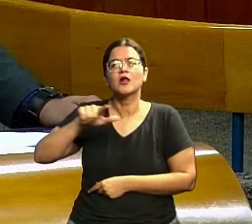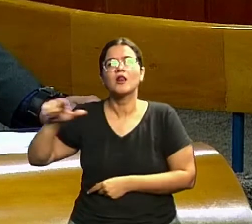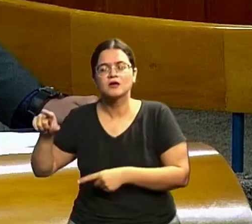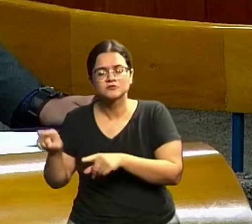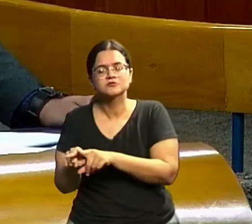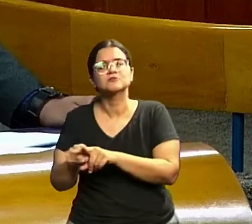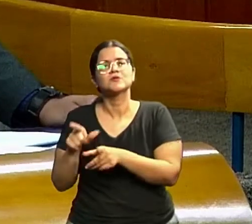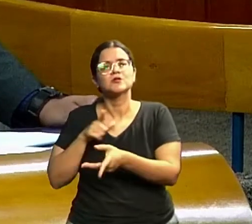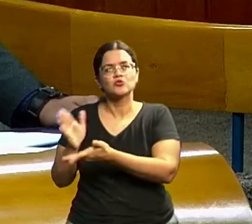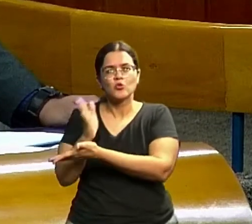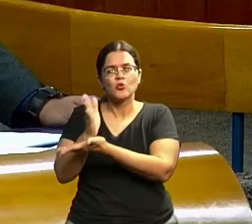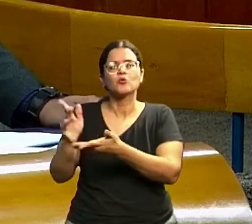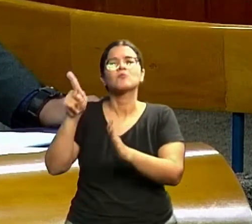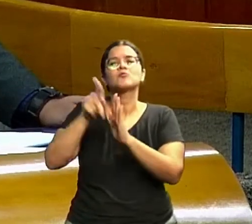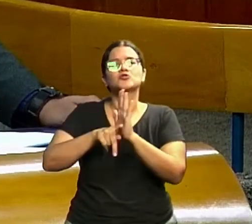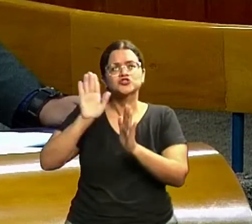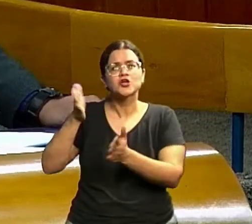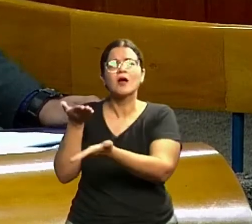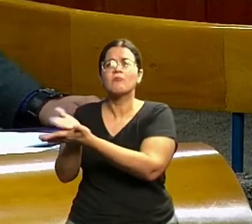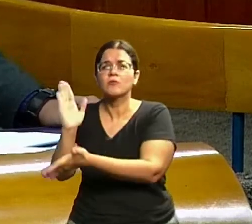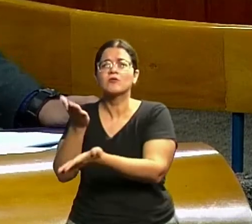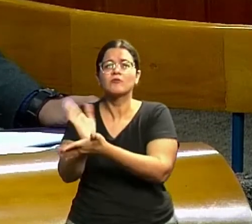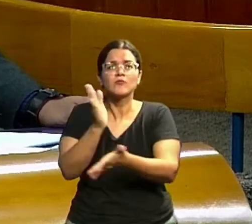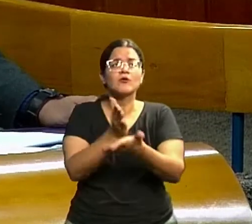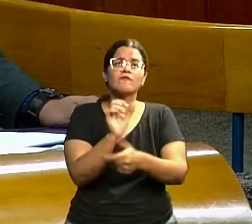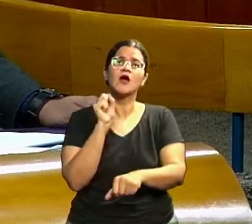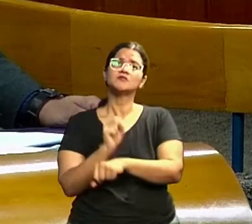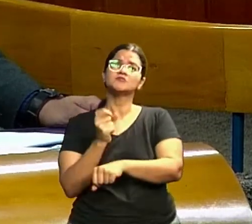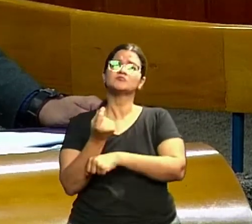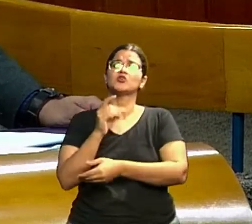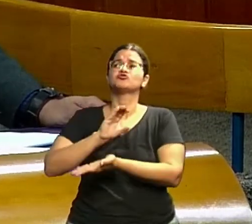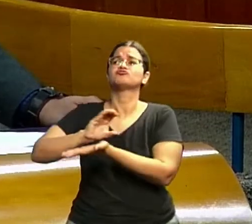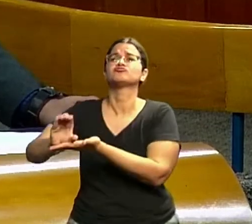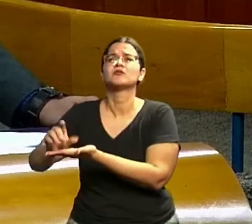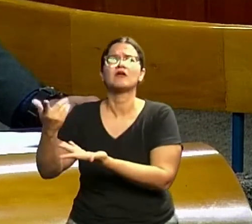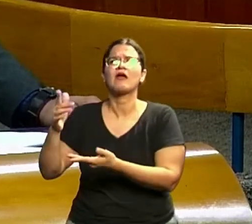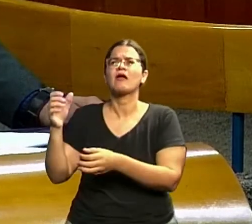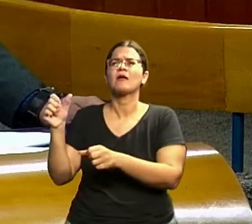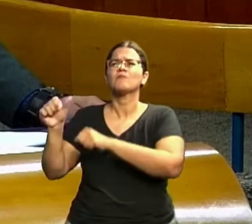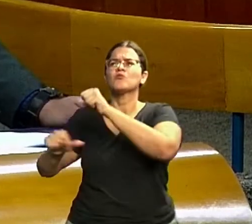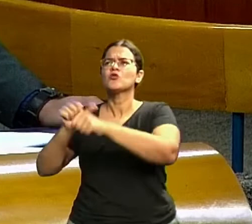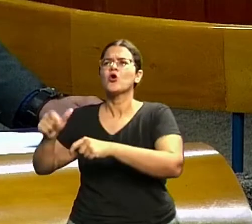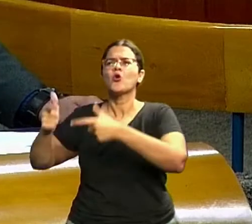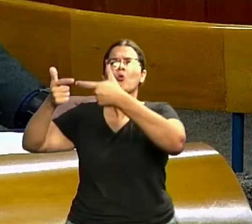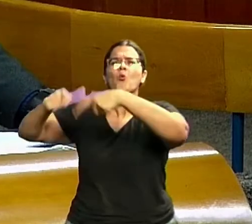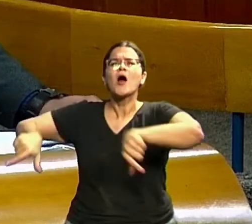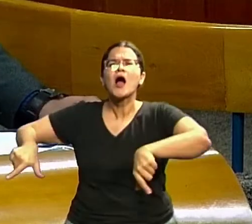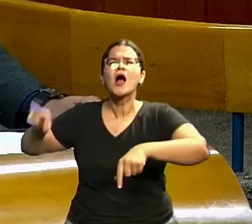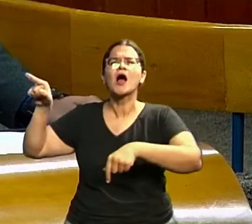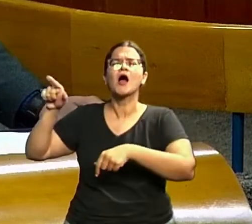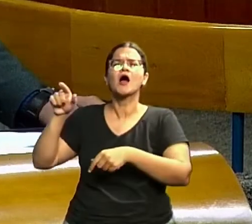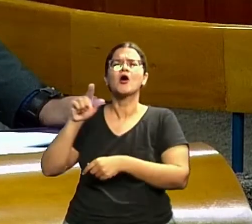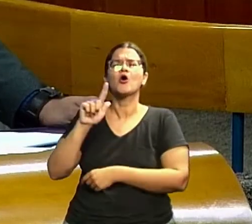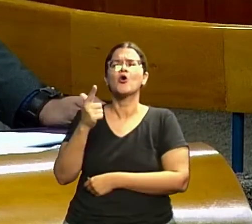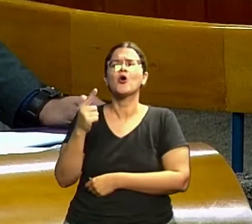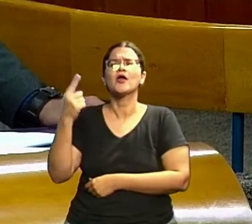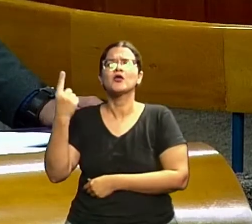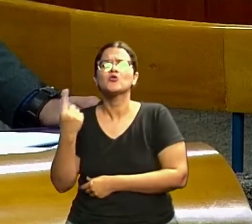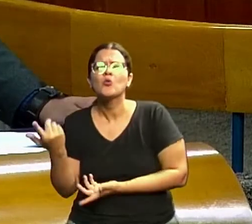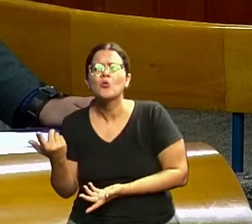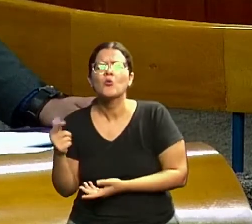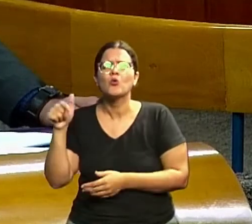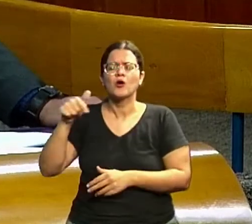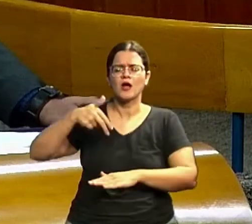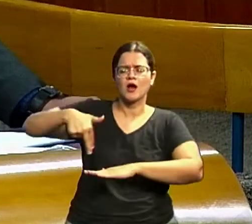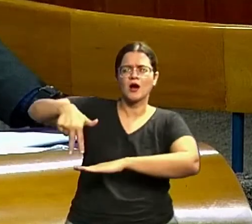alguns projetos que foram aprovados e importantes, como reforma de quadra do setor ali do Conjunto Aruanã 1, a